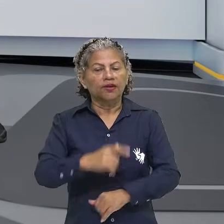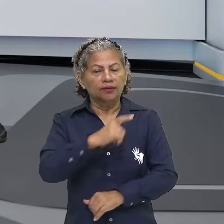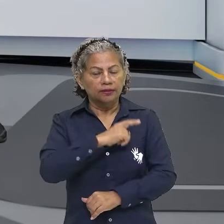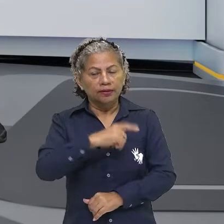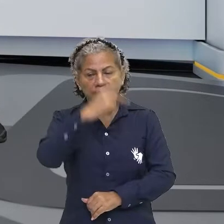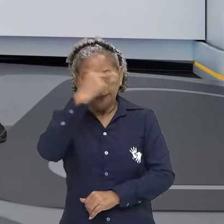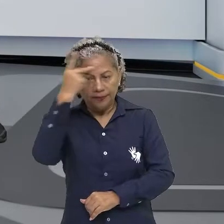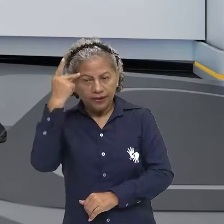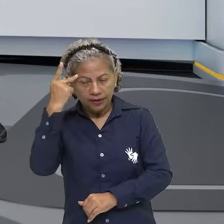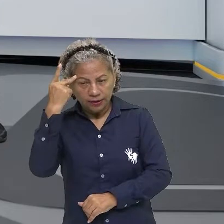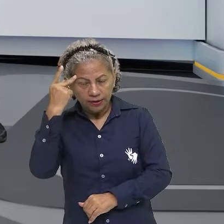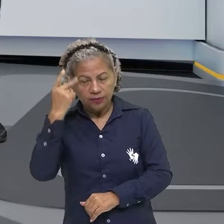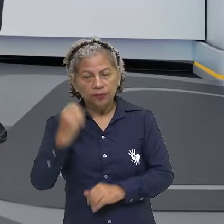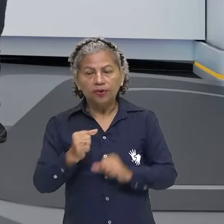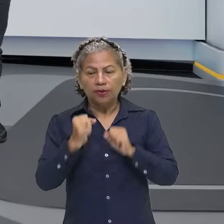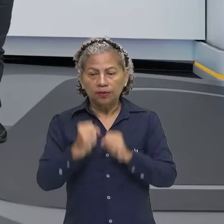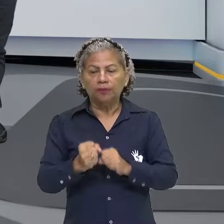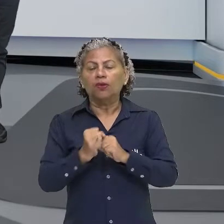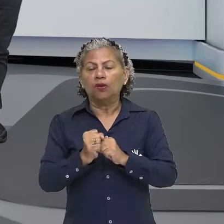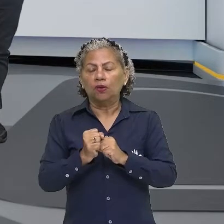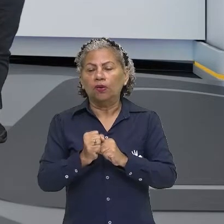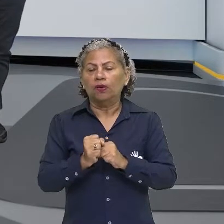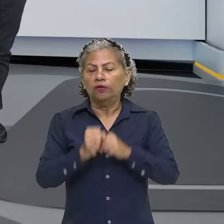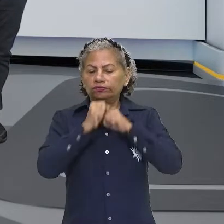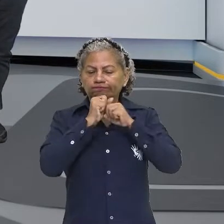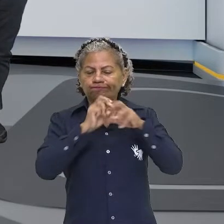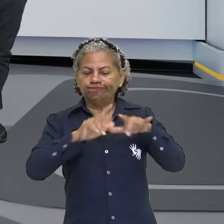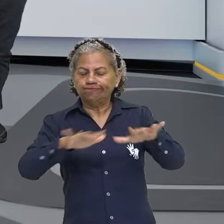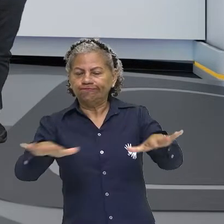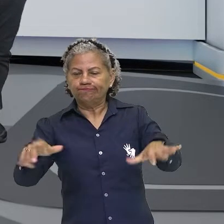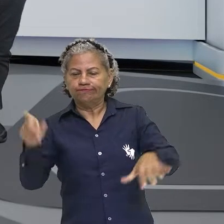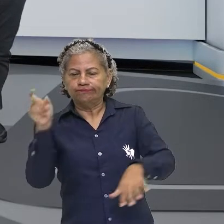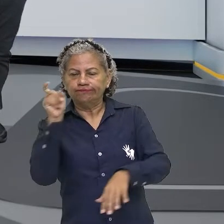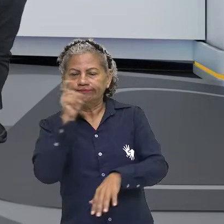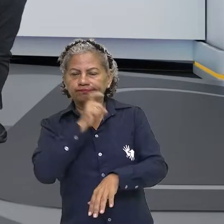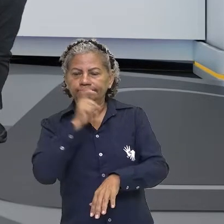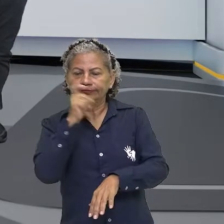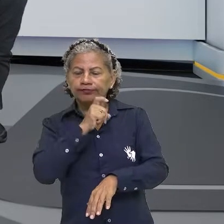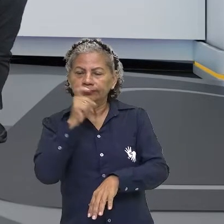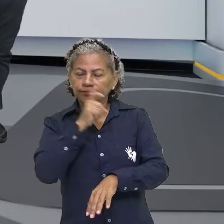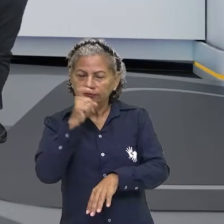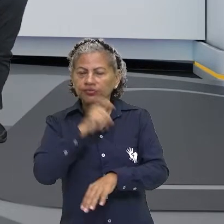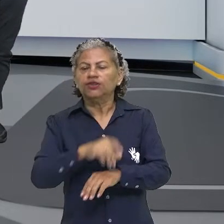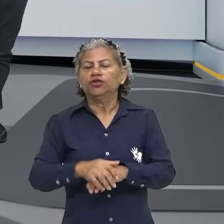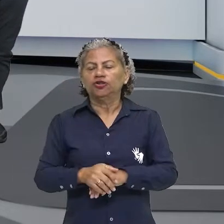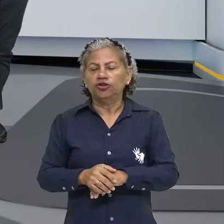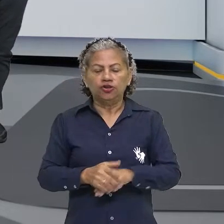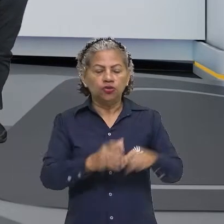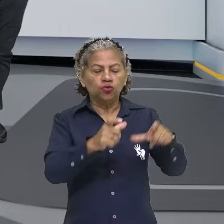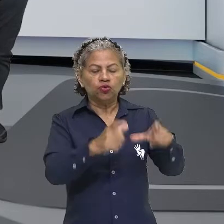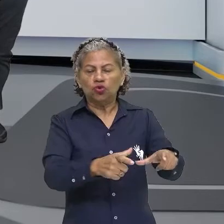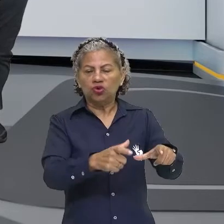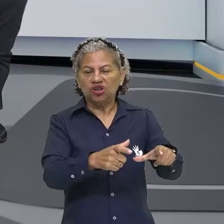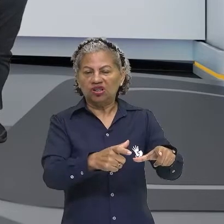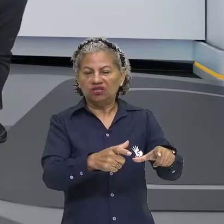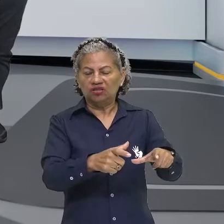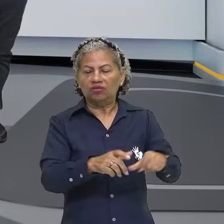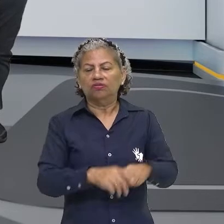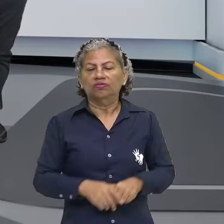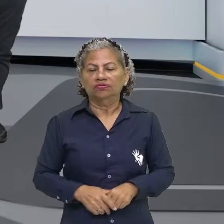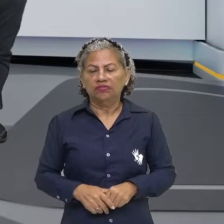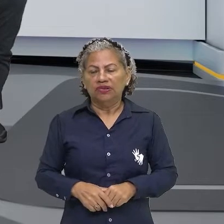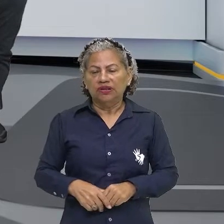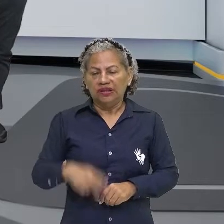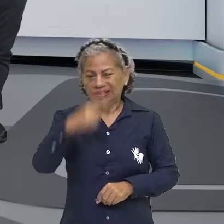de disseminar o ódio em um ambiente para torná-lo desagradável e ruim. Essas pessoas são